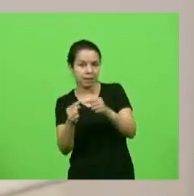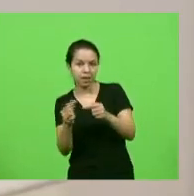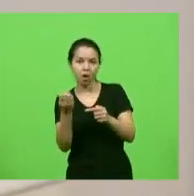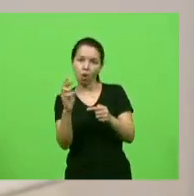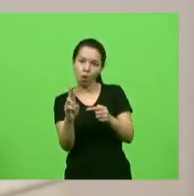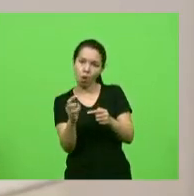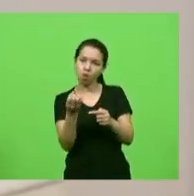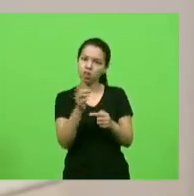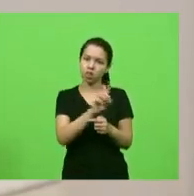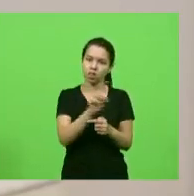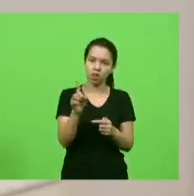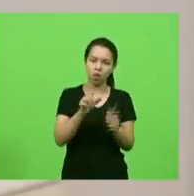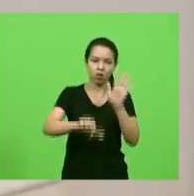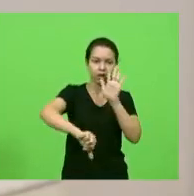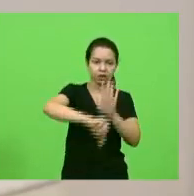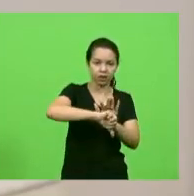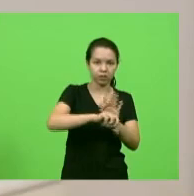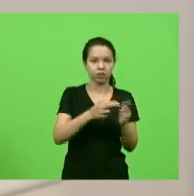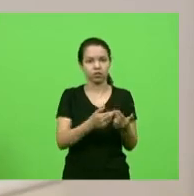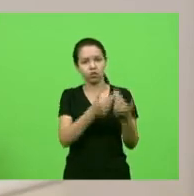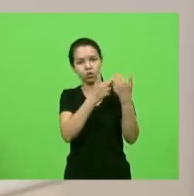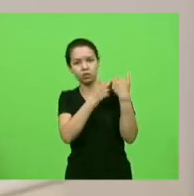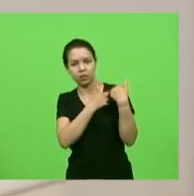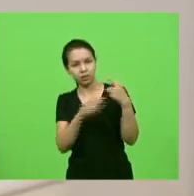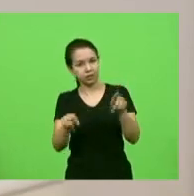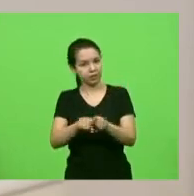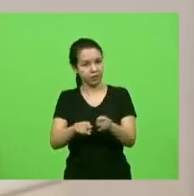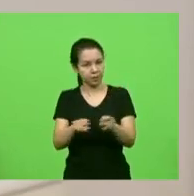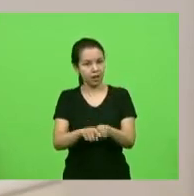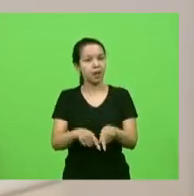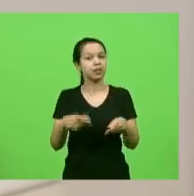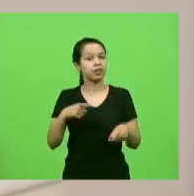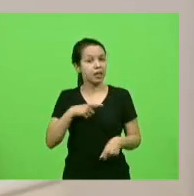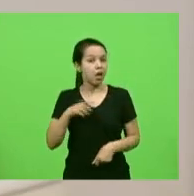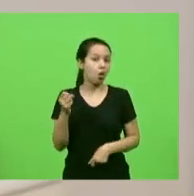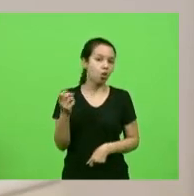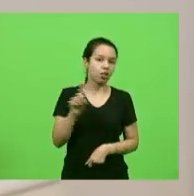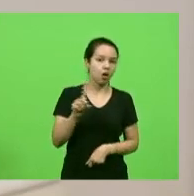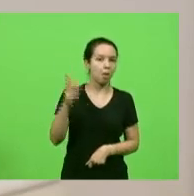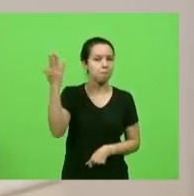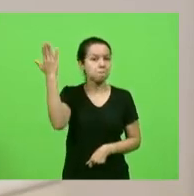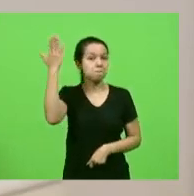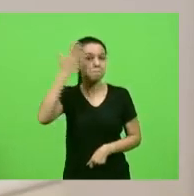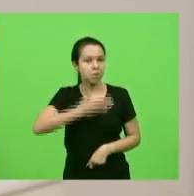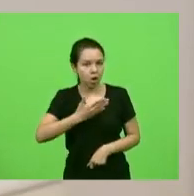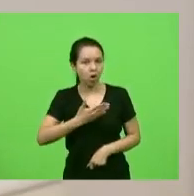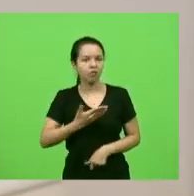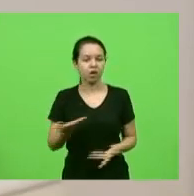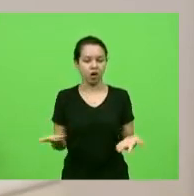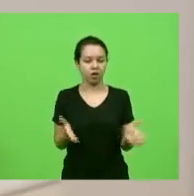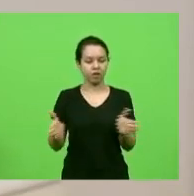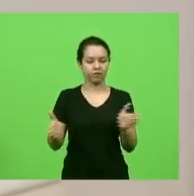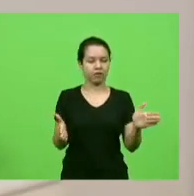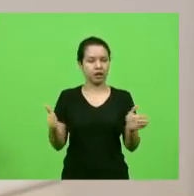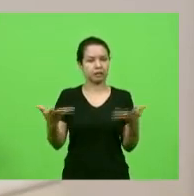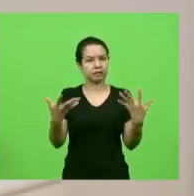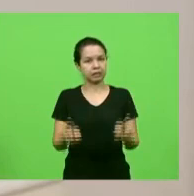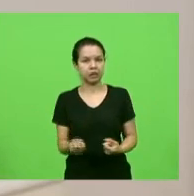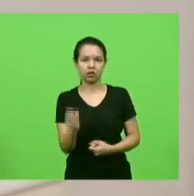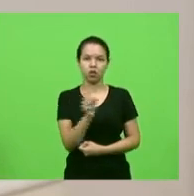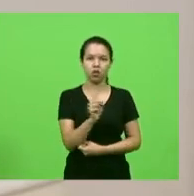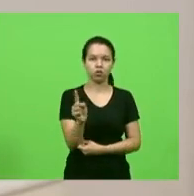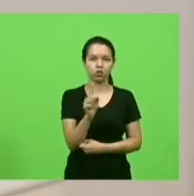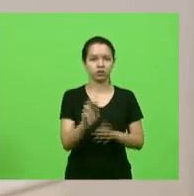de responsabilidade, bem como a presença de provas ou ao menos indícios nesta fase de admissibilidade da